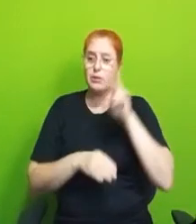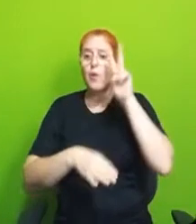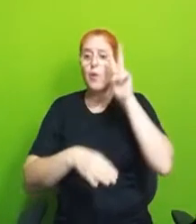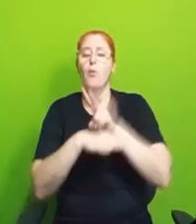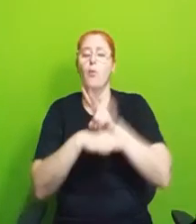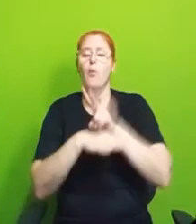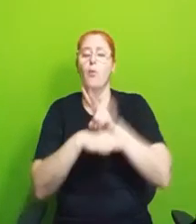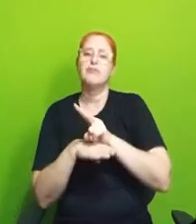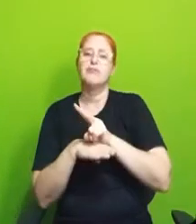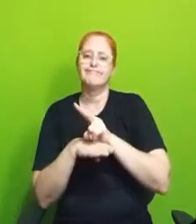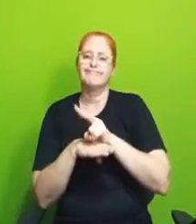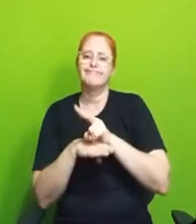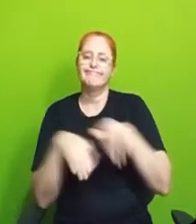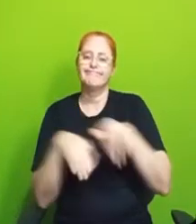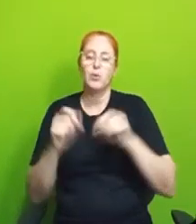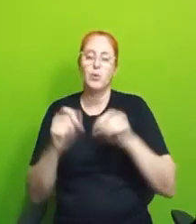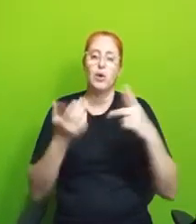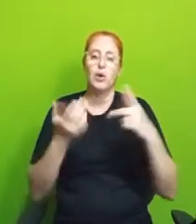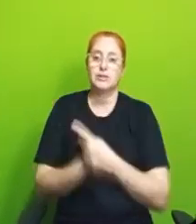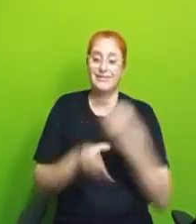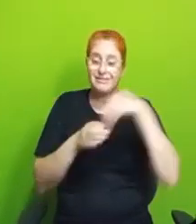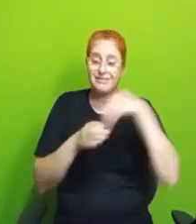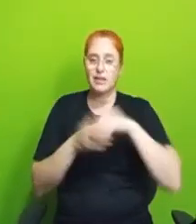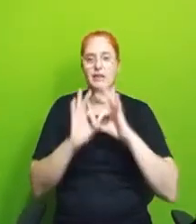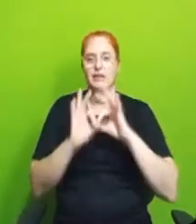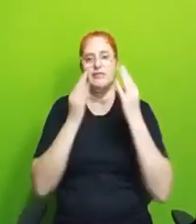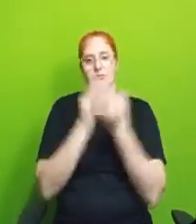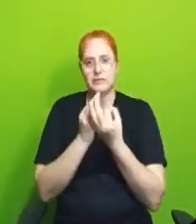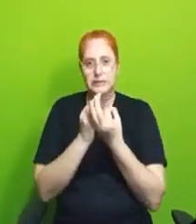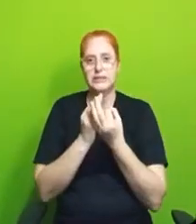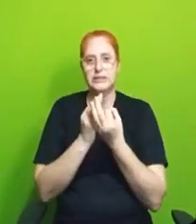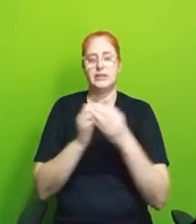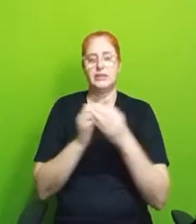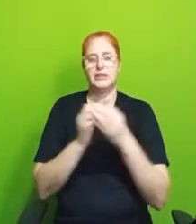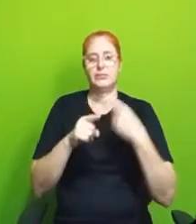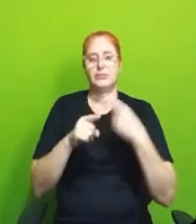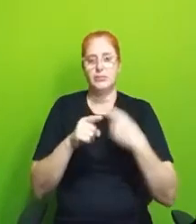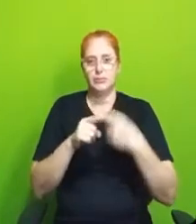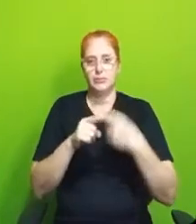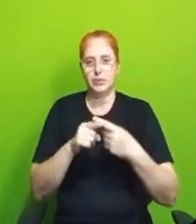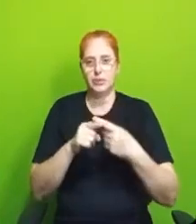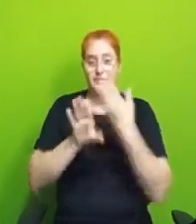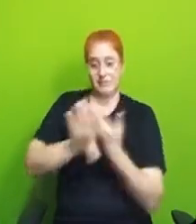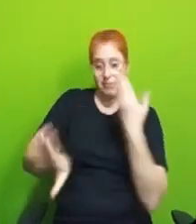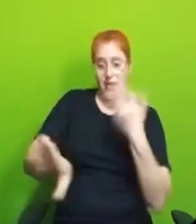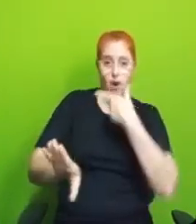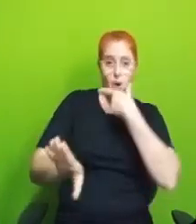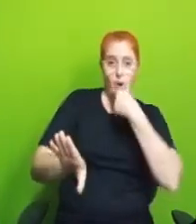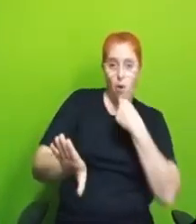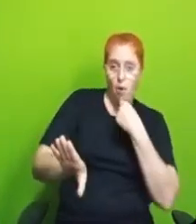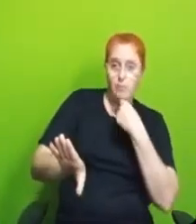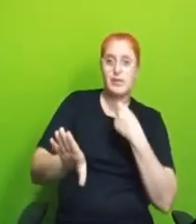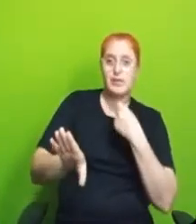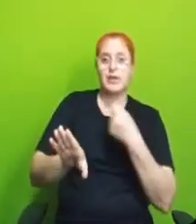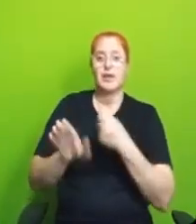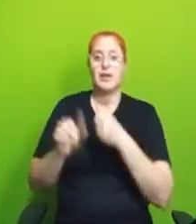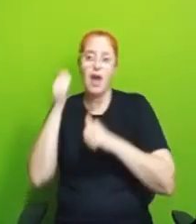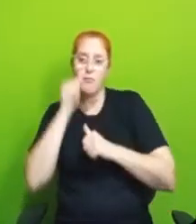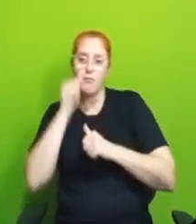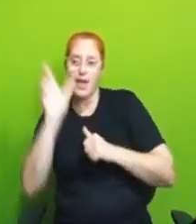que acontece nas famílias, quer dizer, em função de uma divisão sexual do trabalho, que faz com que as mulheres sejam as principais responsáveis